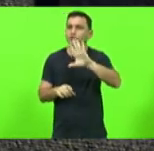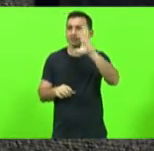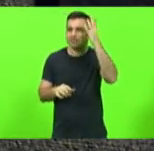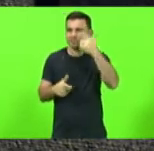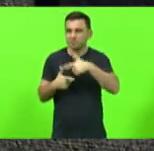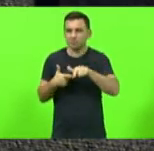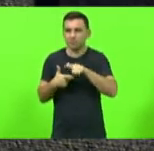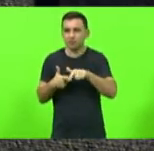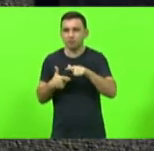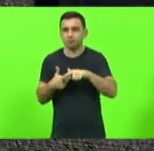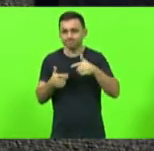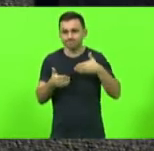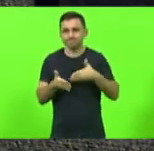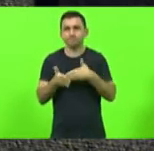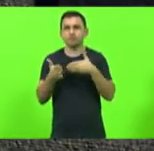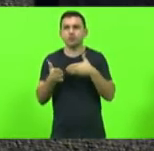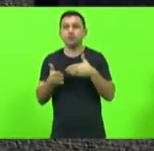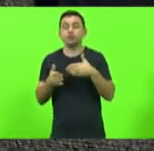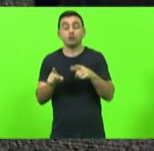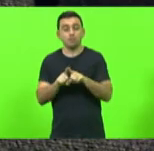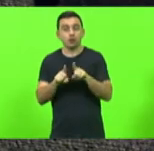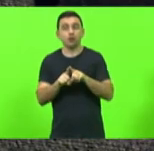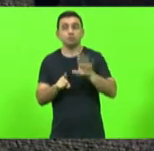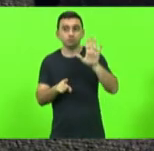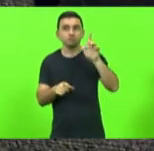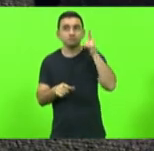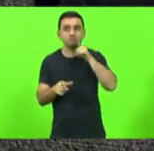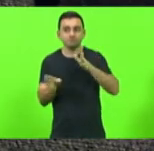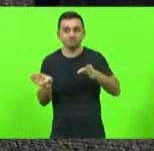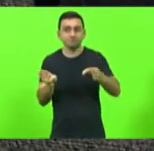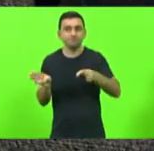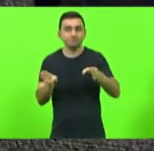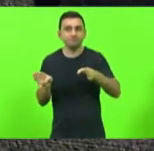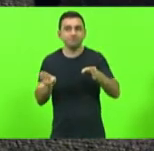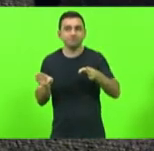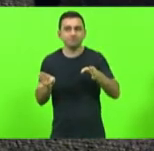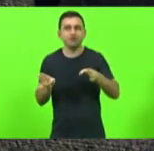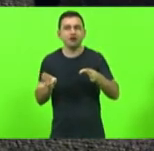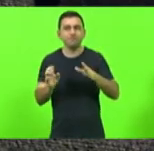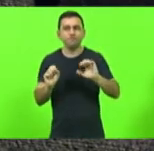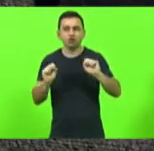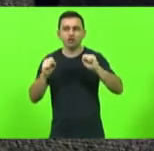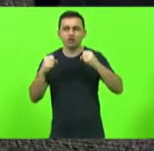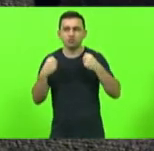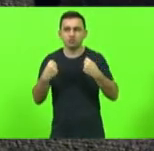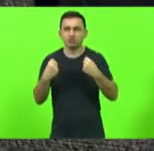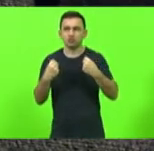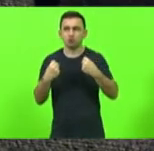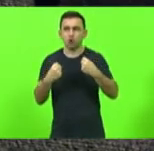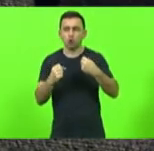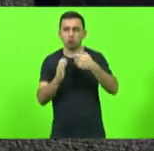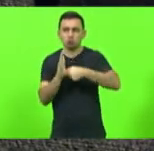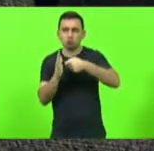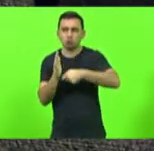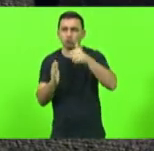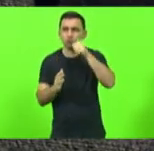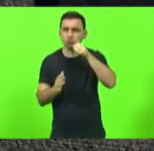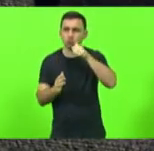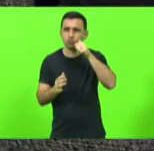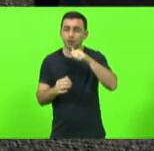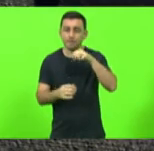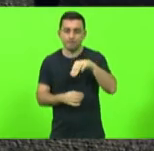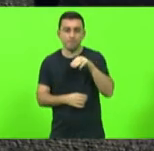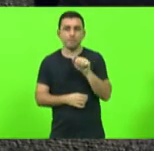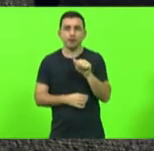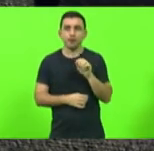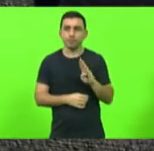mencionar a importância do mandato da deputada, né? Nesse fortalecimento da luta das mulheres, que, no MAB, através